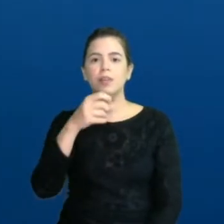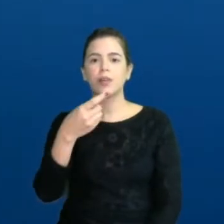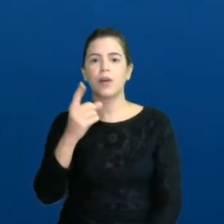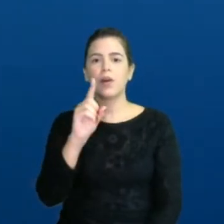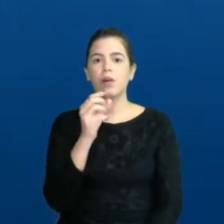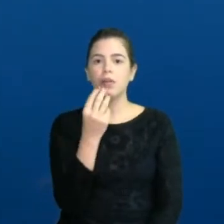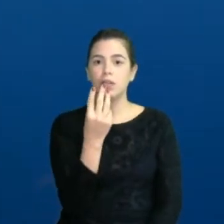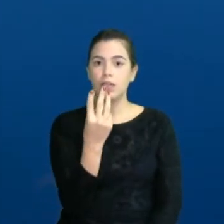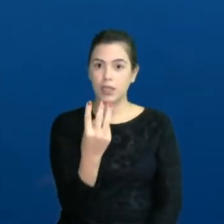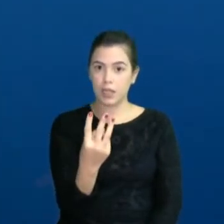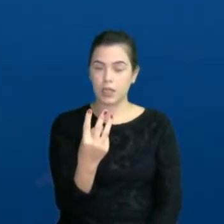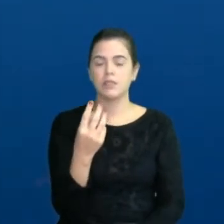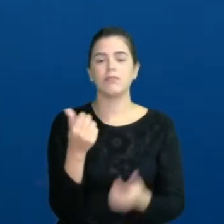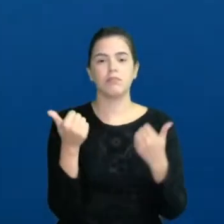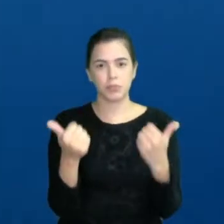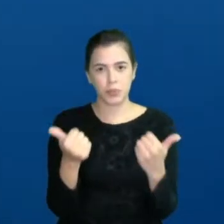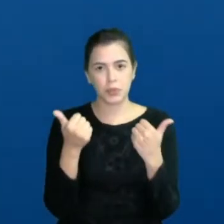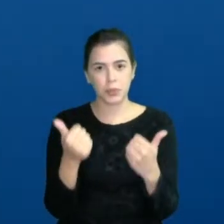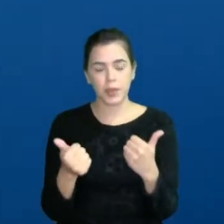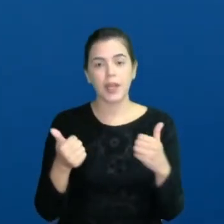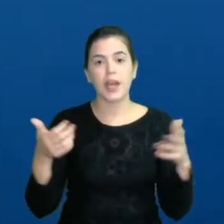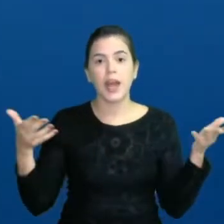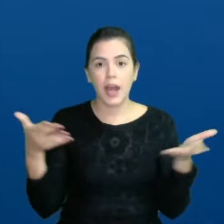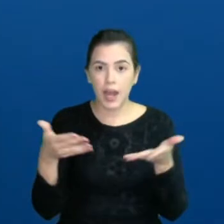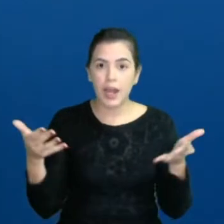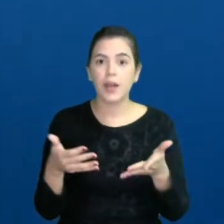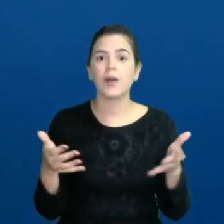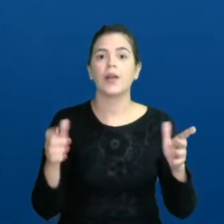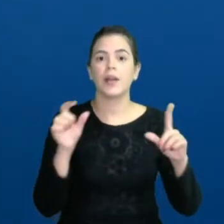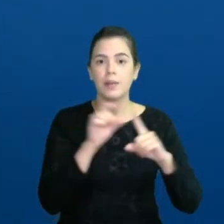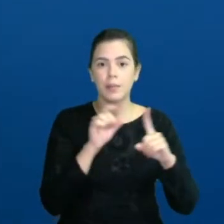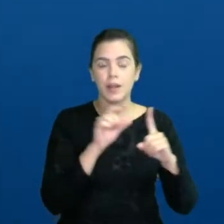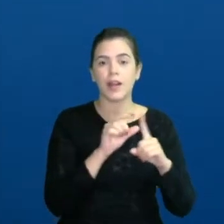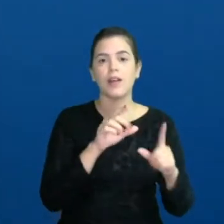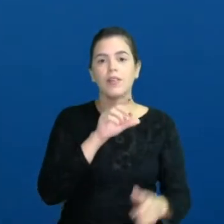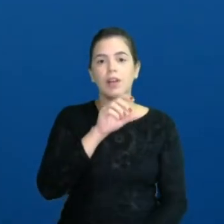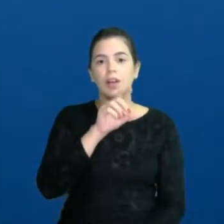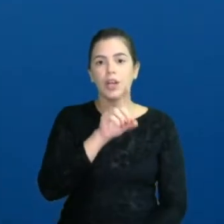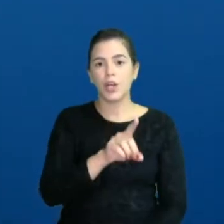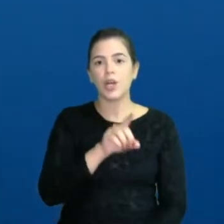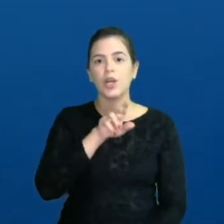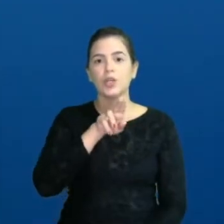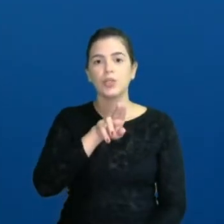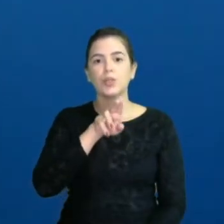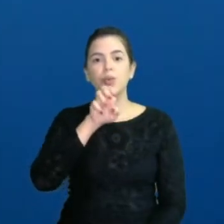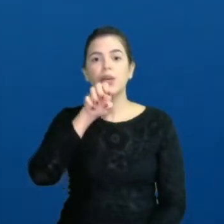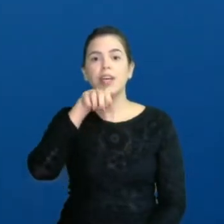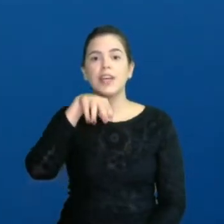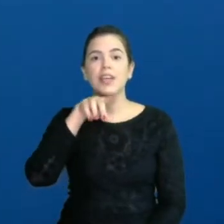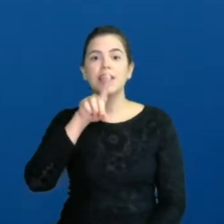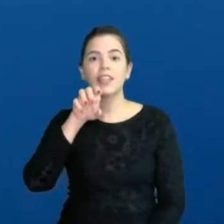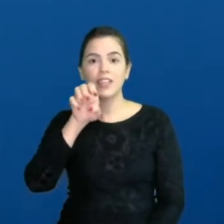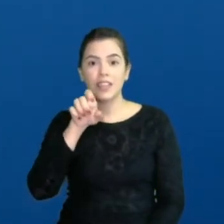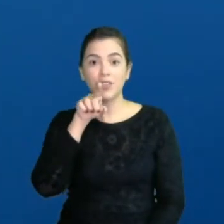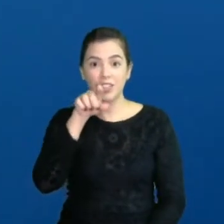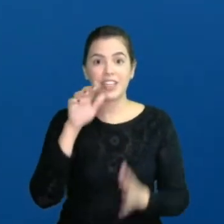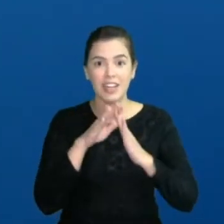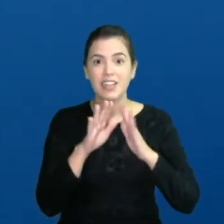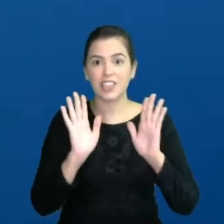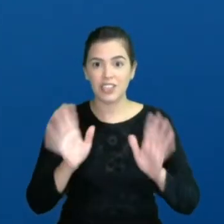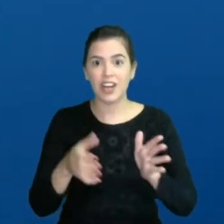3 sílabas. Muito bem. E na palavra duende, eu tenho quantas letras? Vocês já contaram em casa?